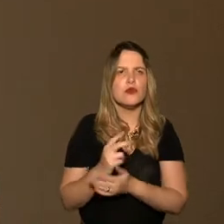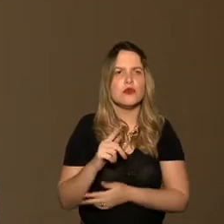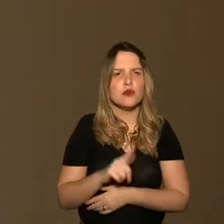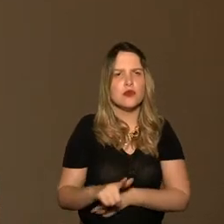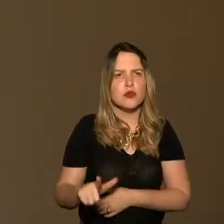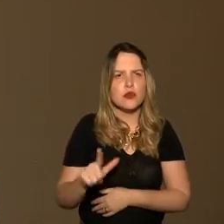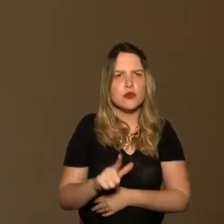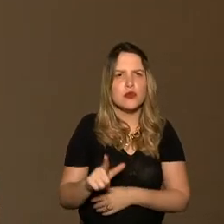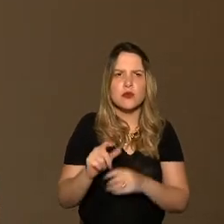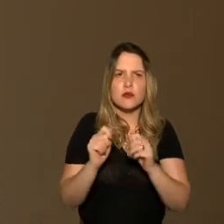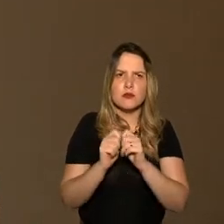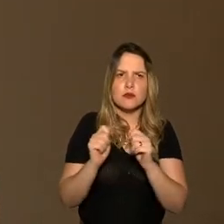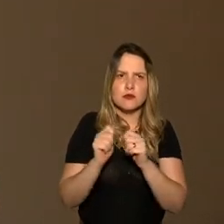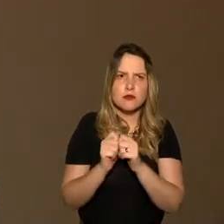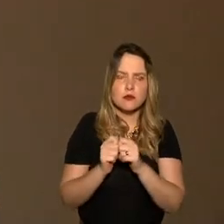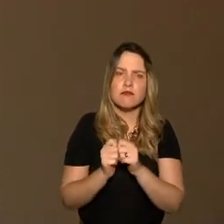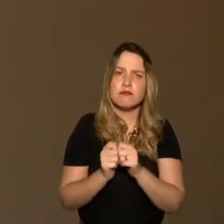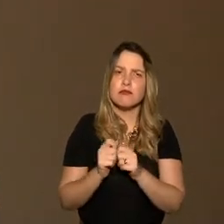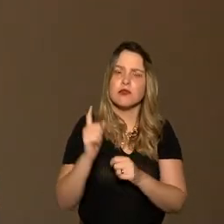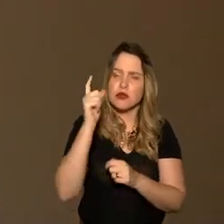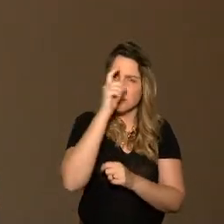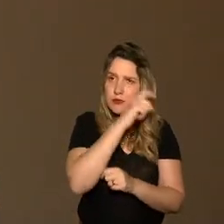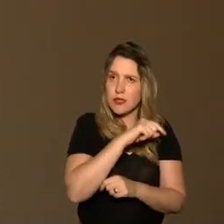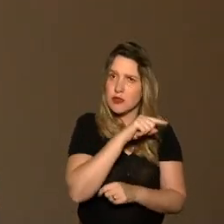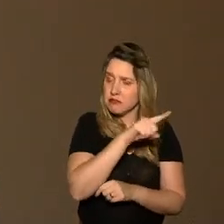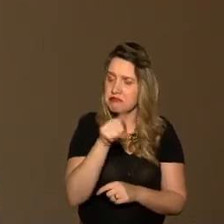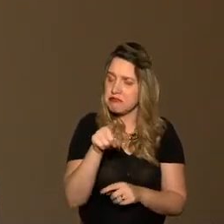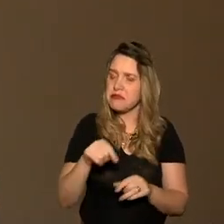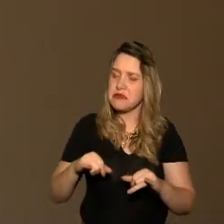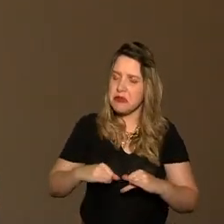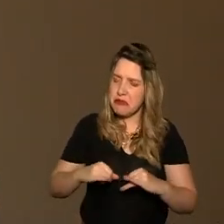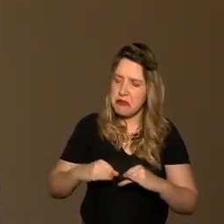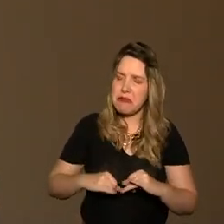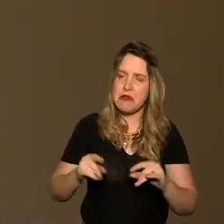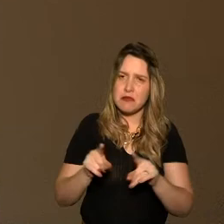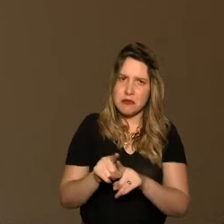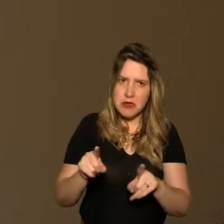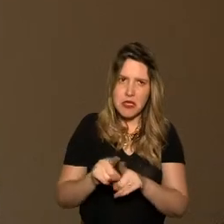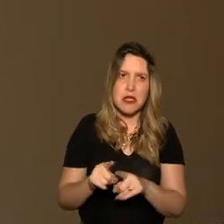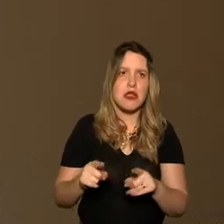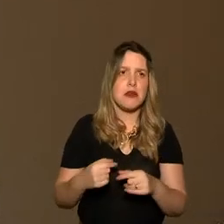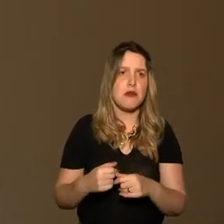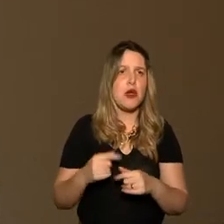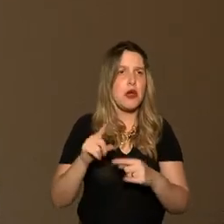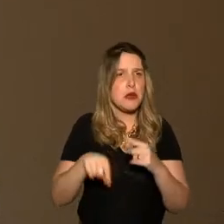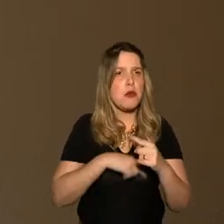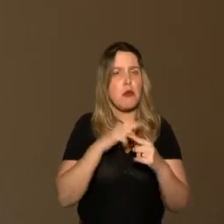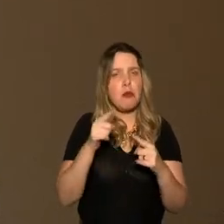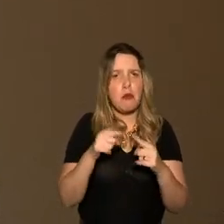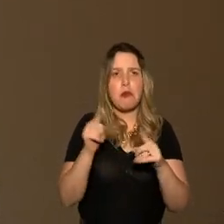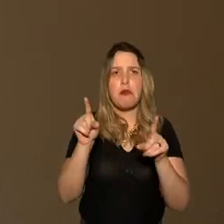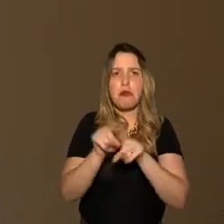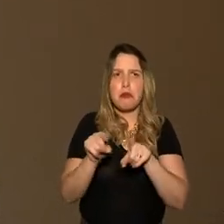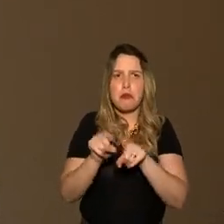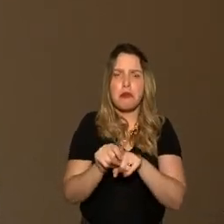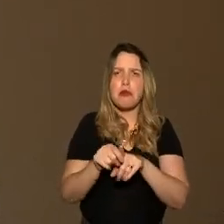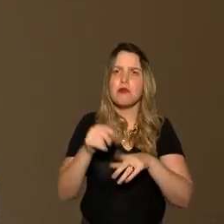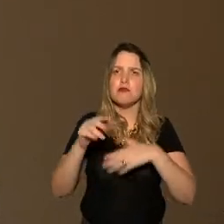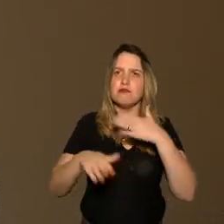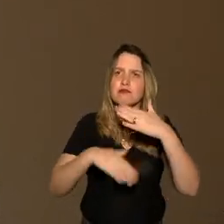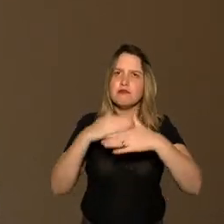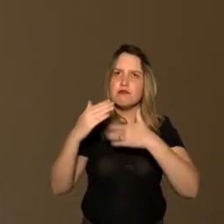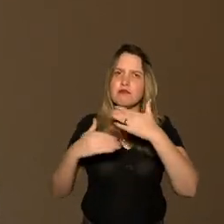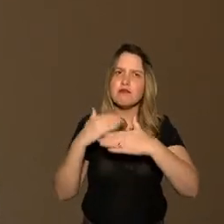secundaristas para que eles pudessem naquele espaço institucional poderem discutir conversar e inclusive